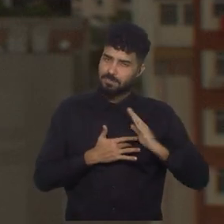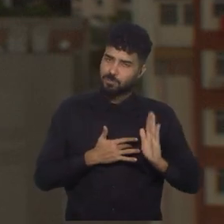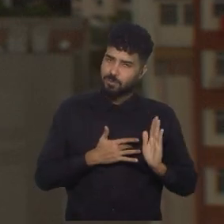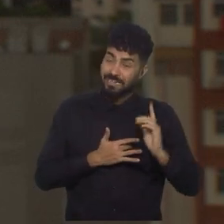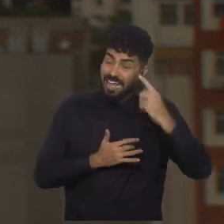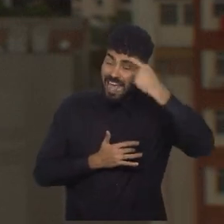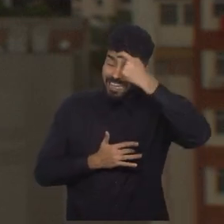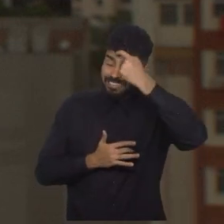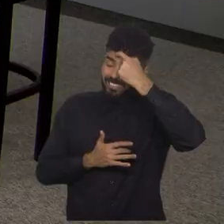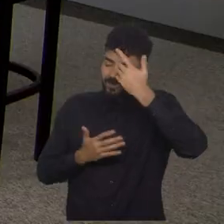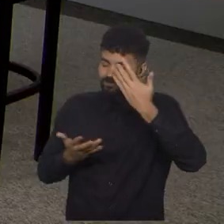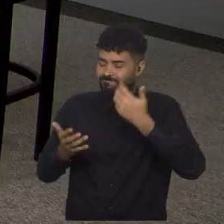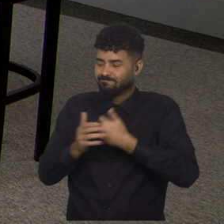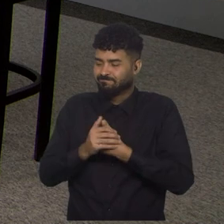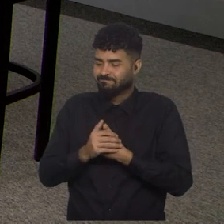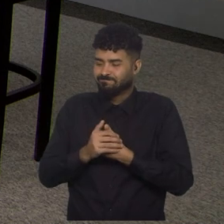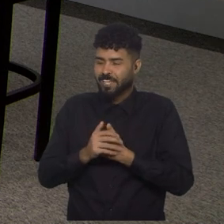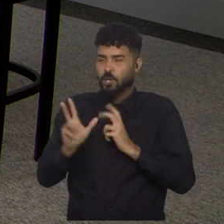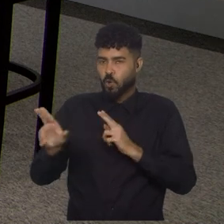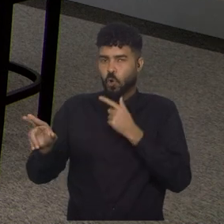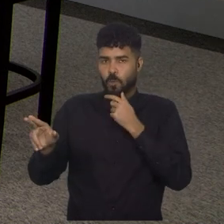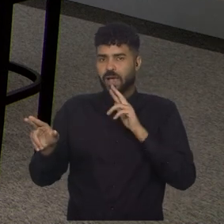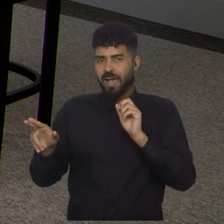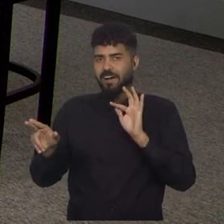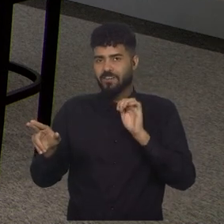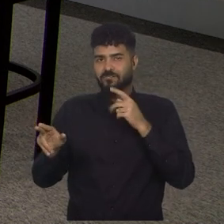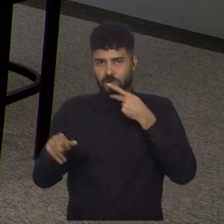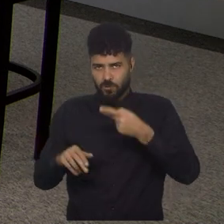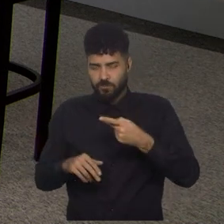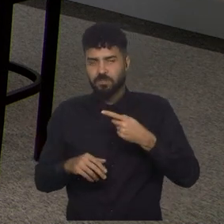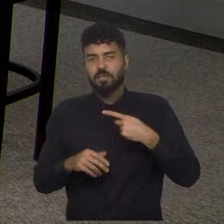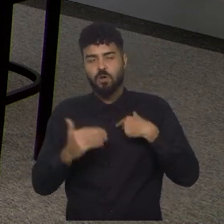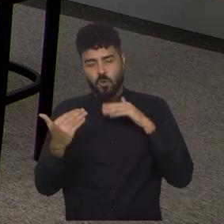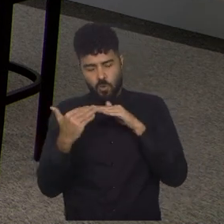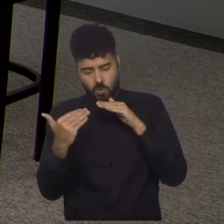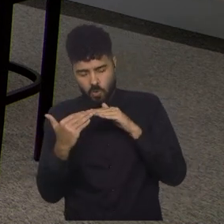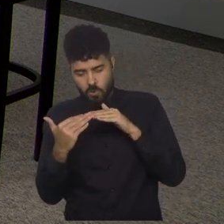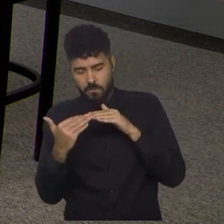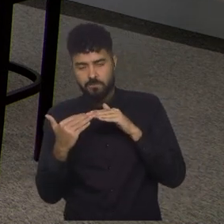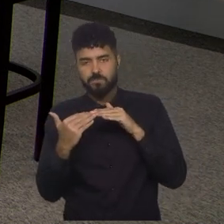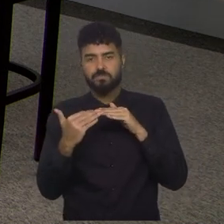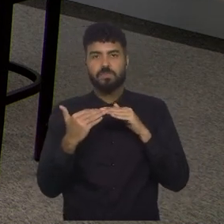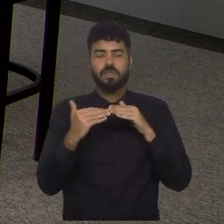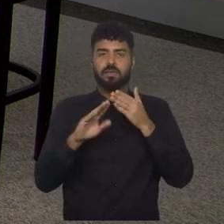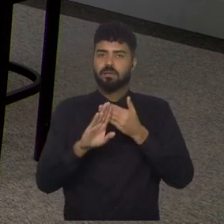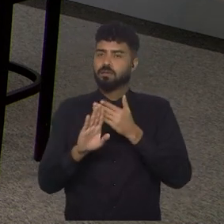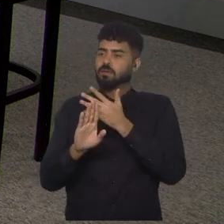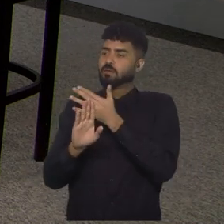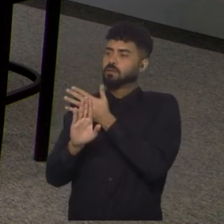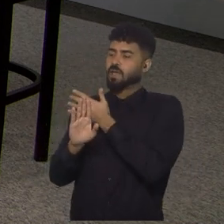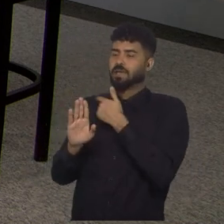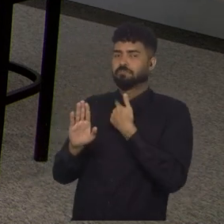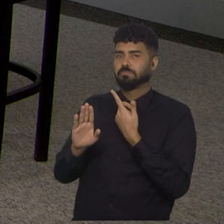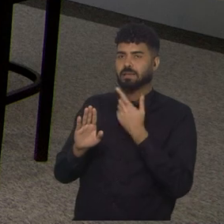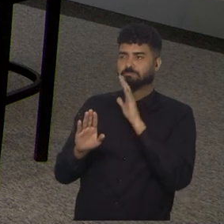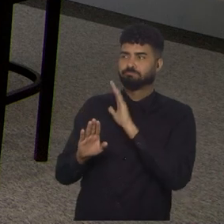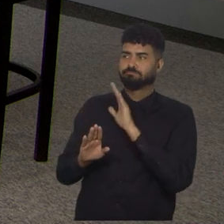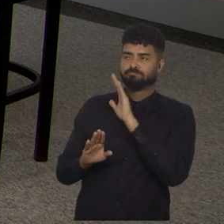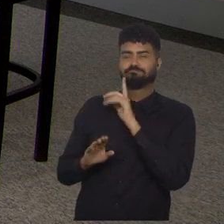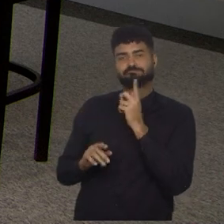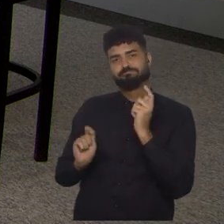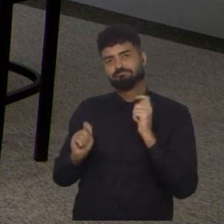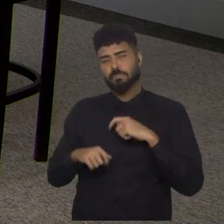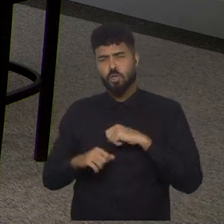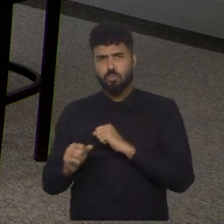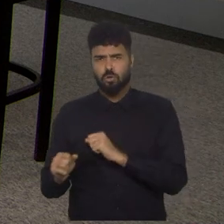Como o Rafa comentou, tem muito... O histórico recente contribui muito para isso. O poder